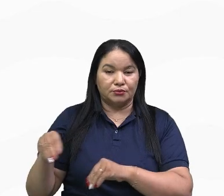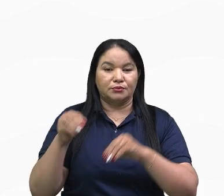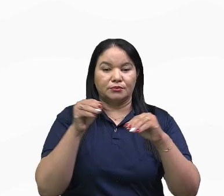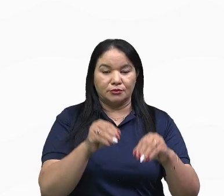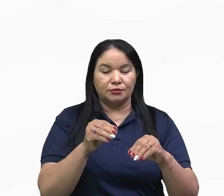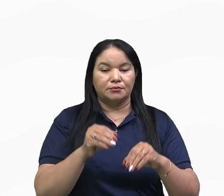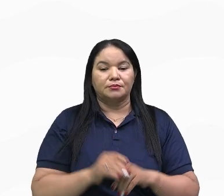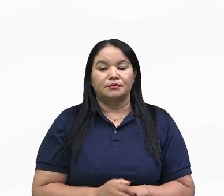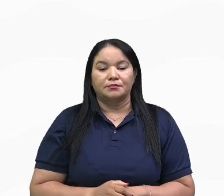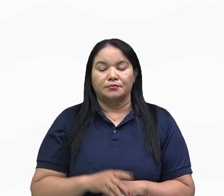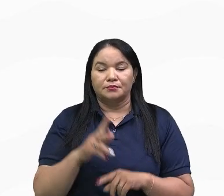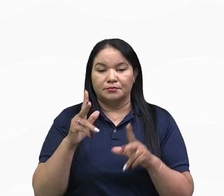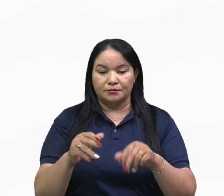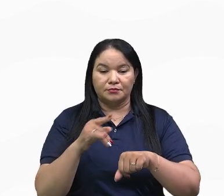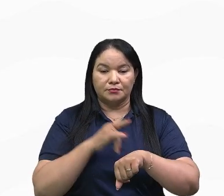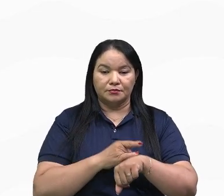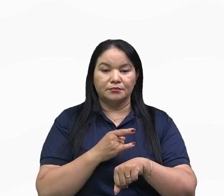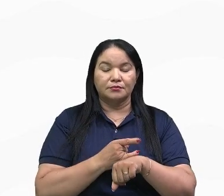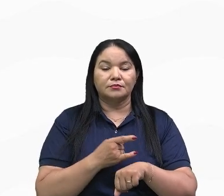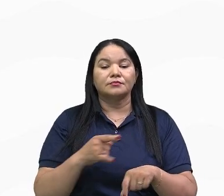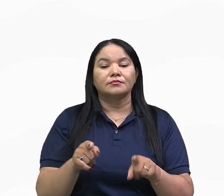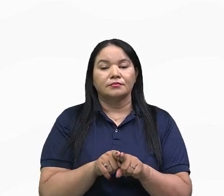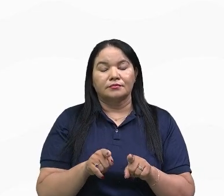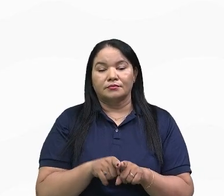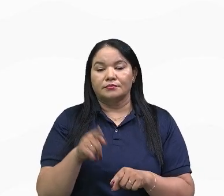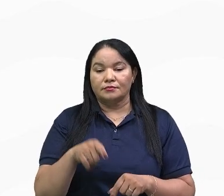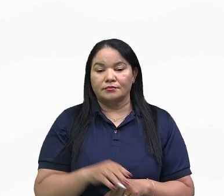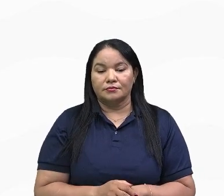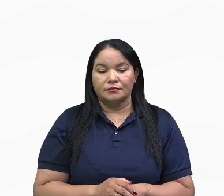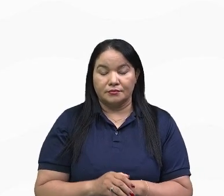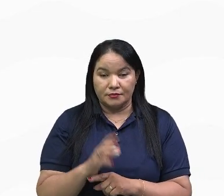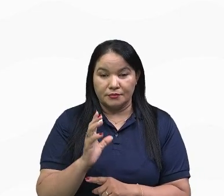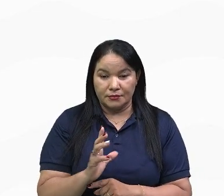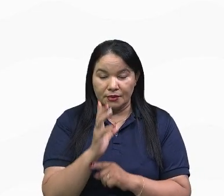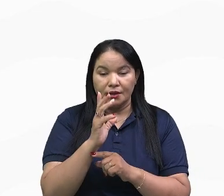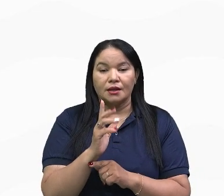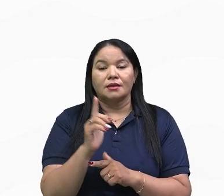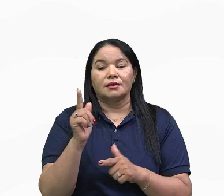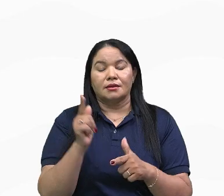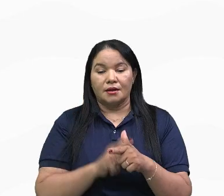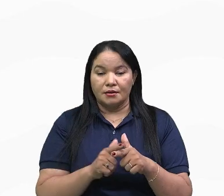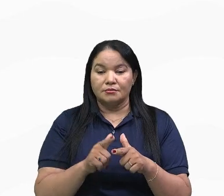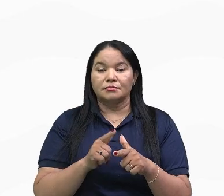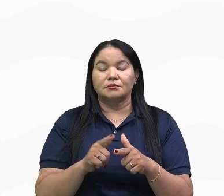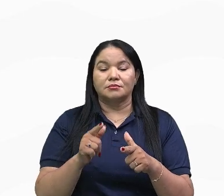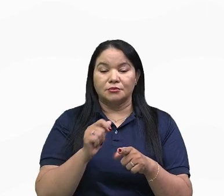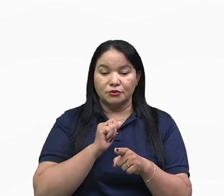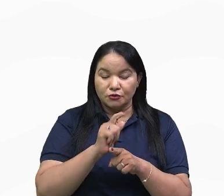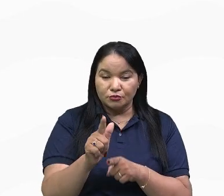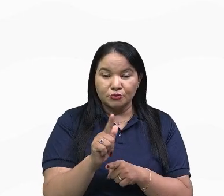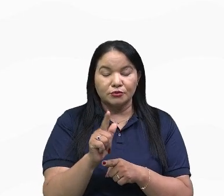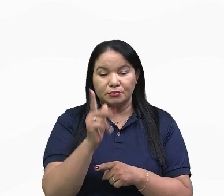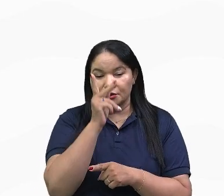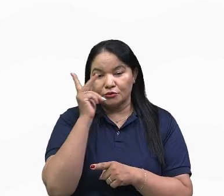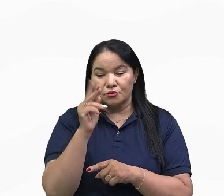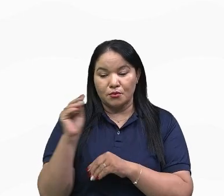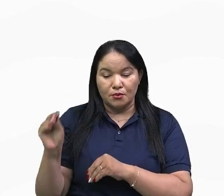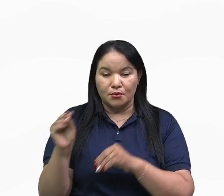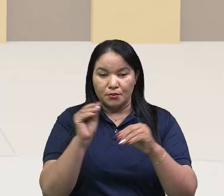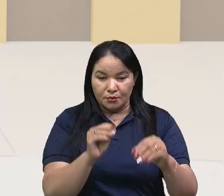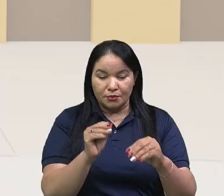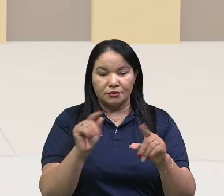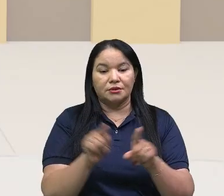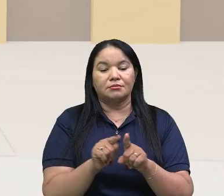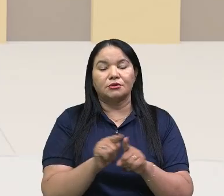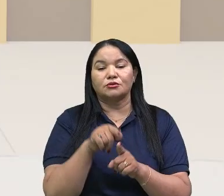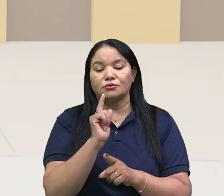isso aí. Então, além desses push factors, gente, que realmente acaba expulsando as pessoas dos lugares, também vamos